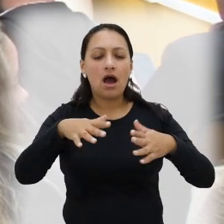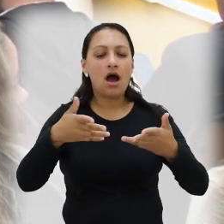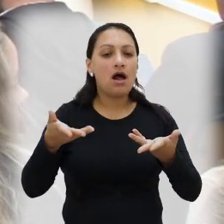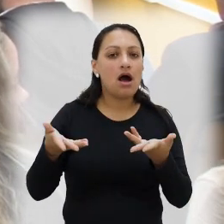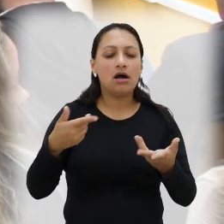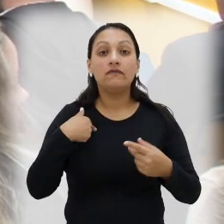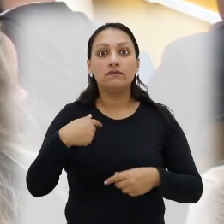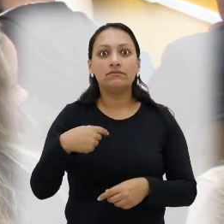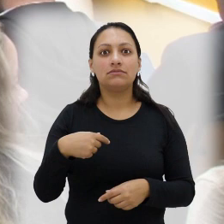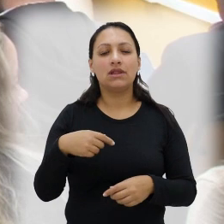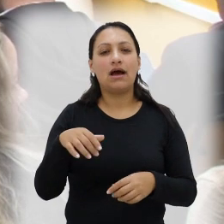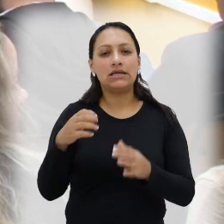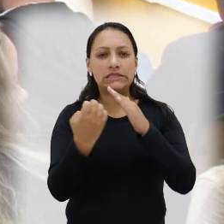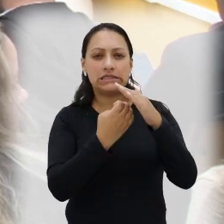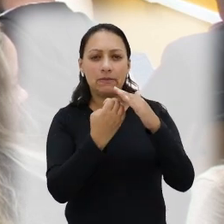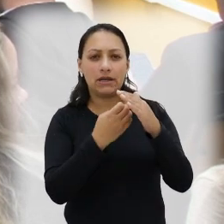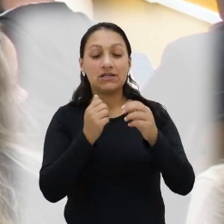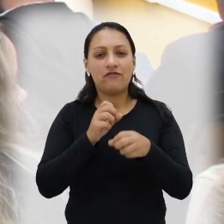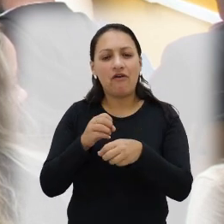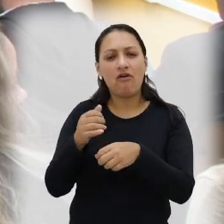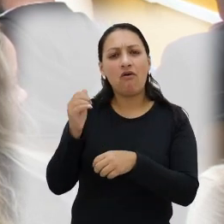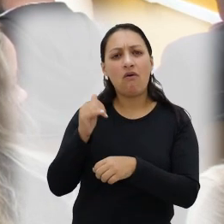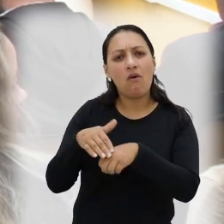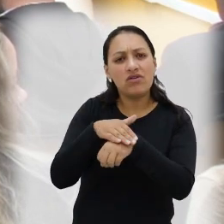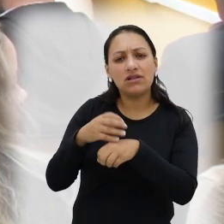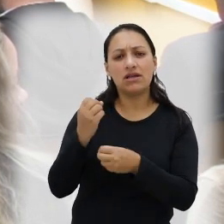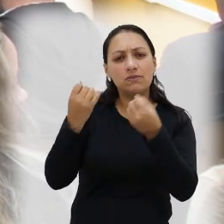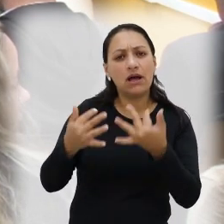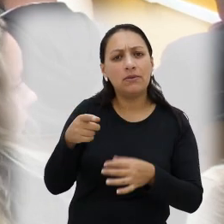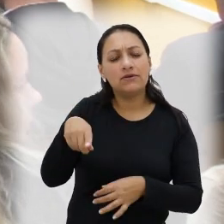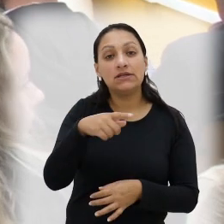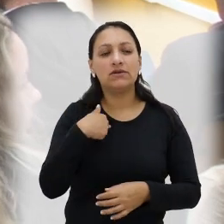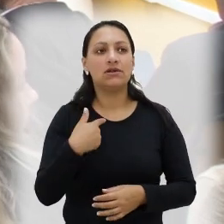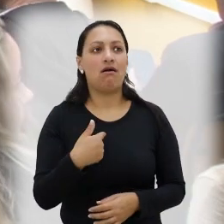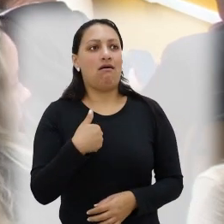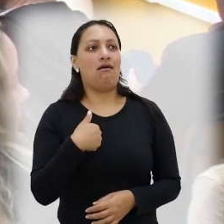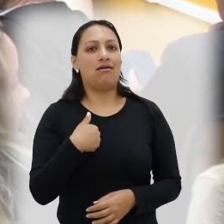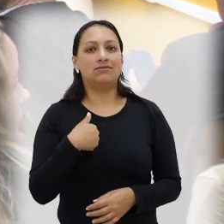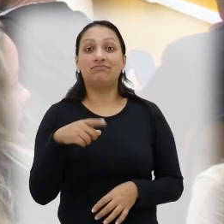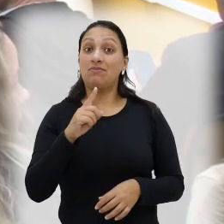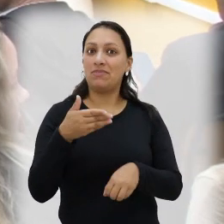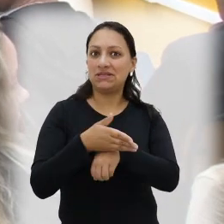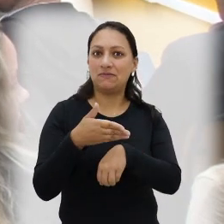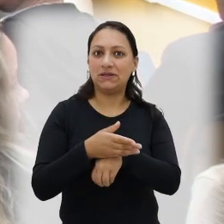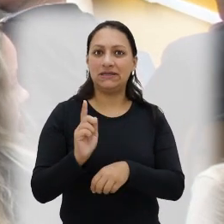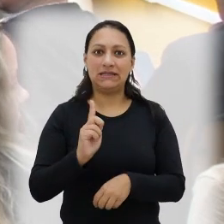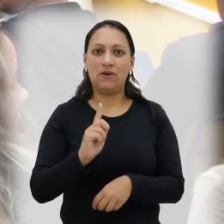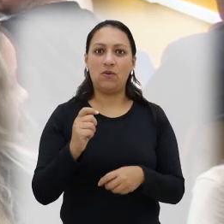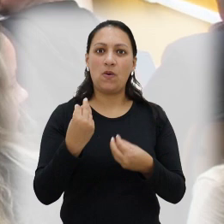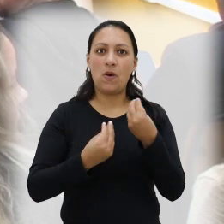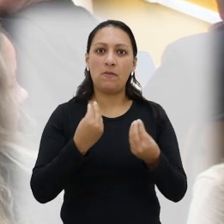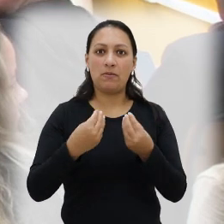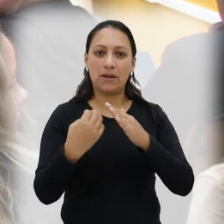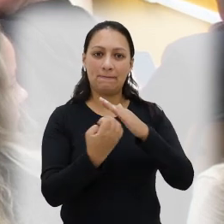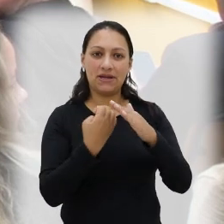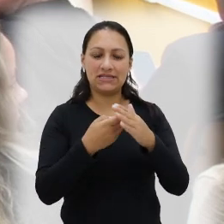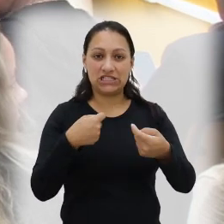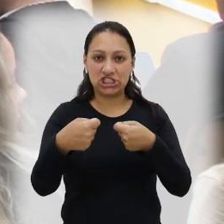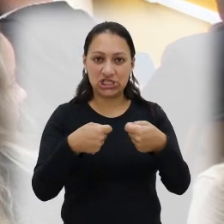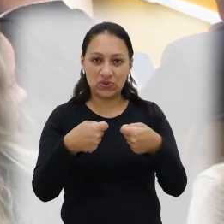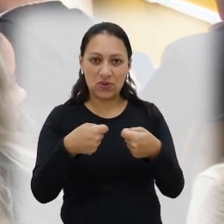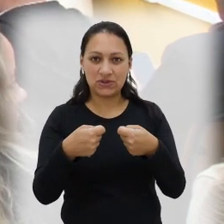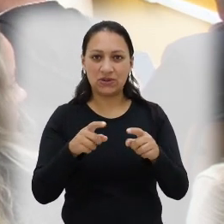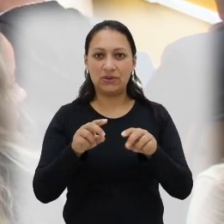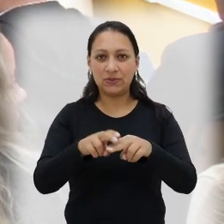vocês insights que vão ser complementados, porque vocês vão estar se posicionando como participantes e não como uma empresa que vai querer fechar um negócio. Por isso, essa questão